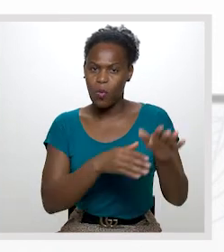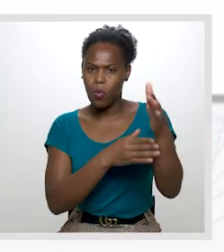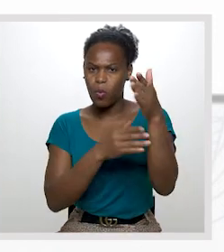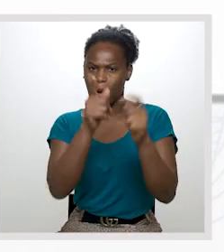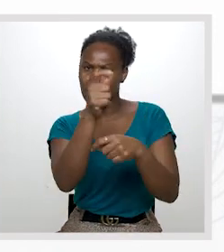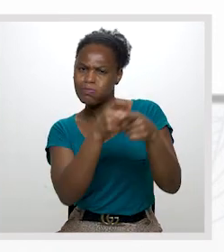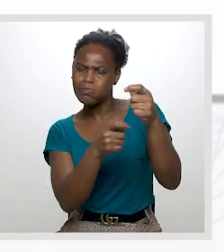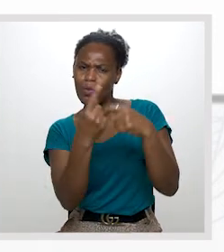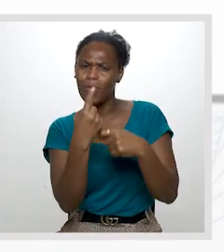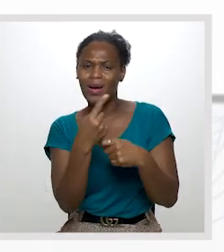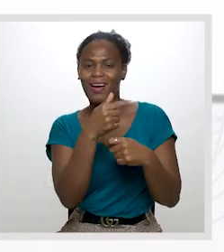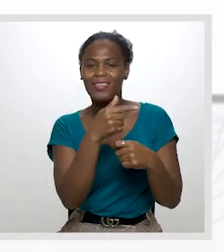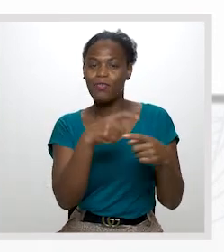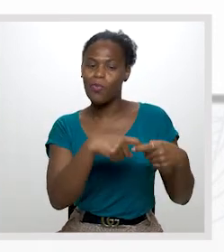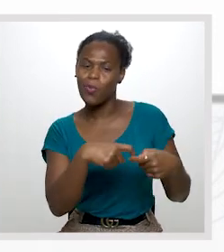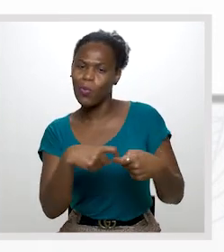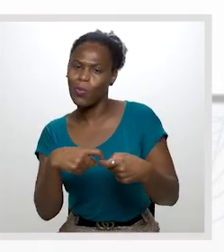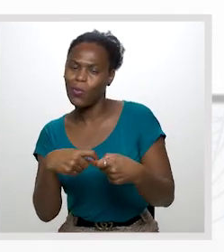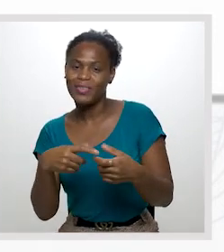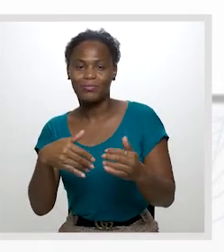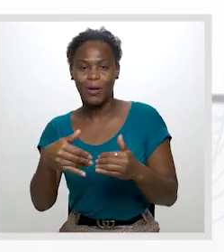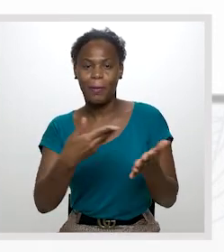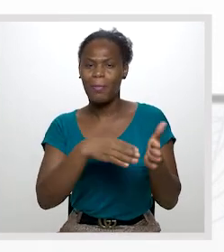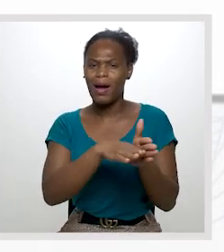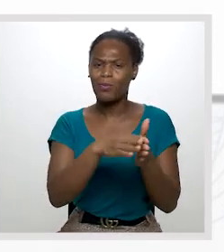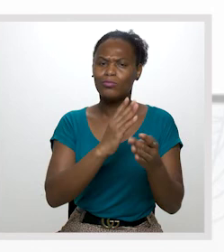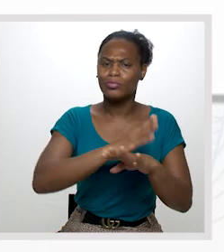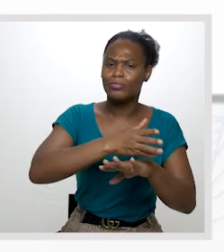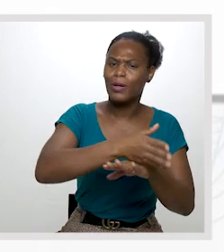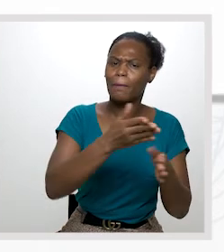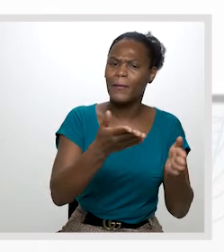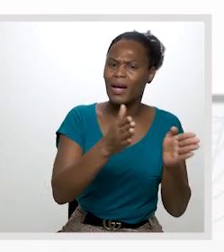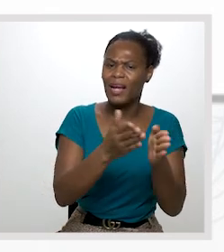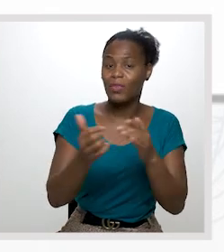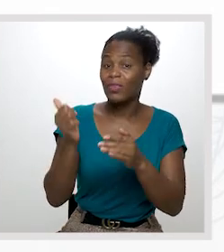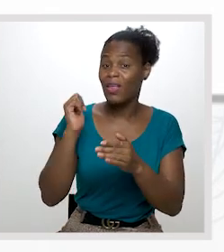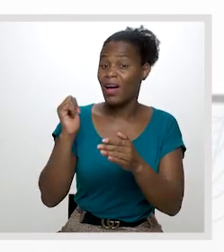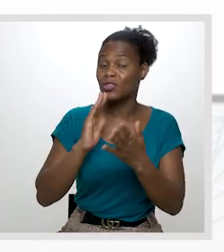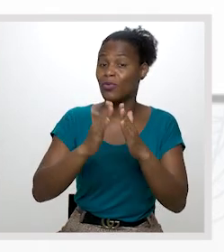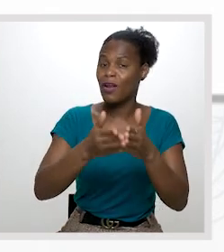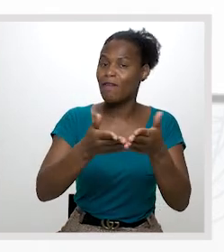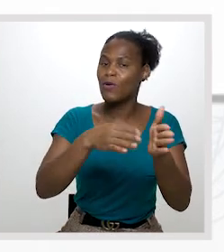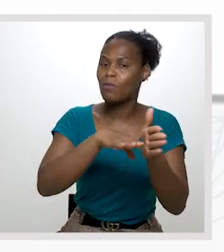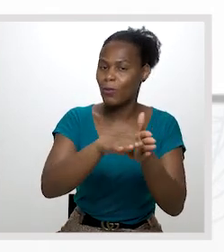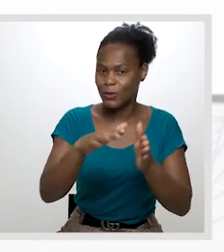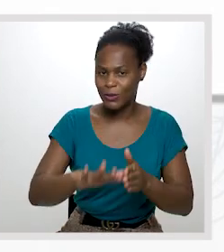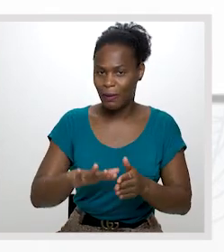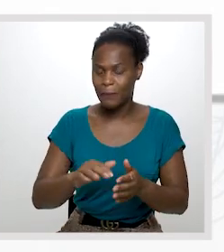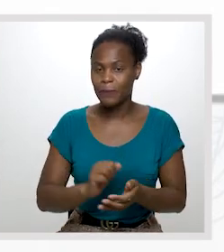Erguem-se velas, avançam rebocadores, surgem barcos pequenos de trás dos navios que estão no